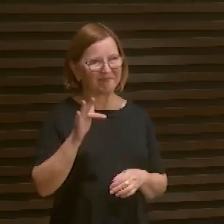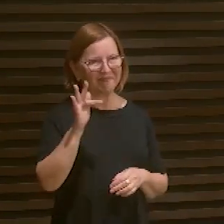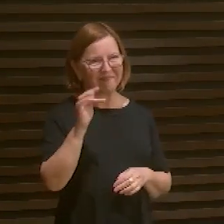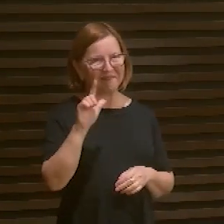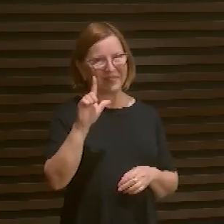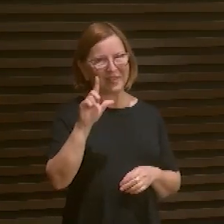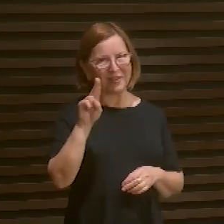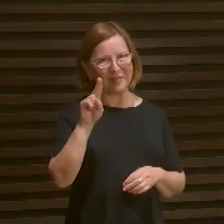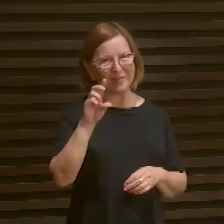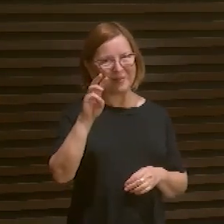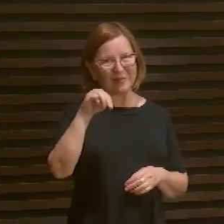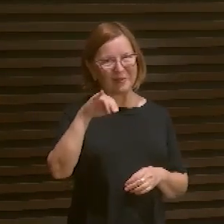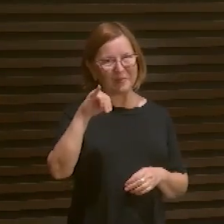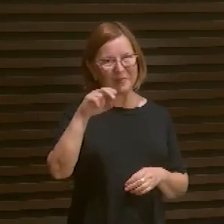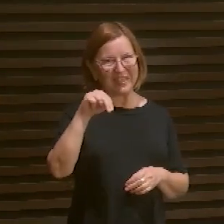tomando soro.